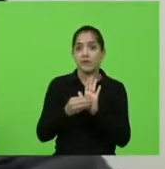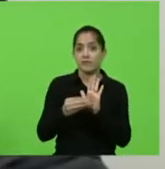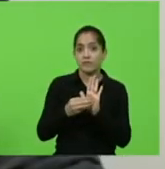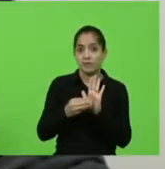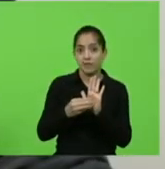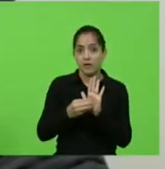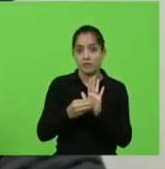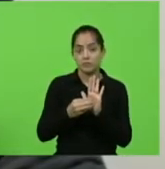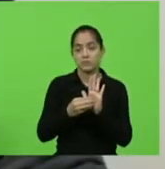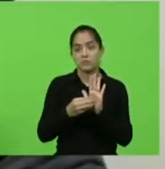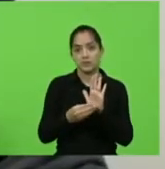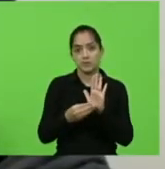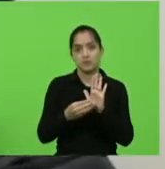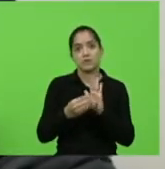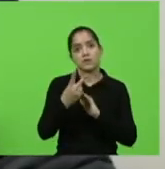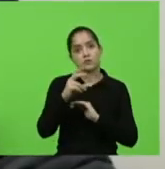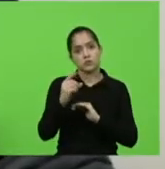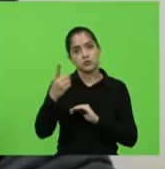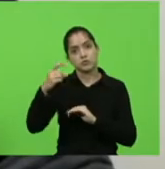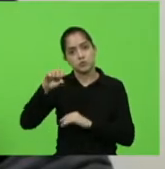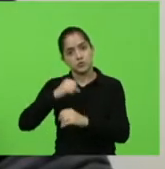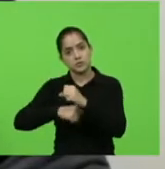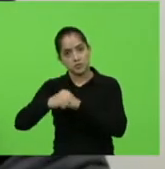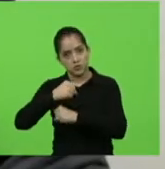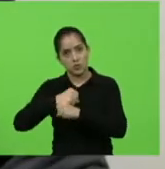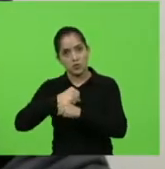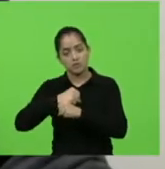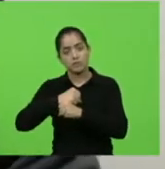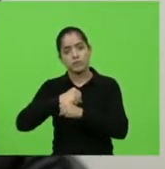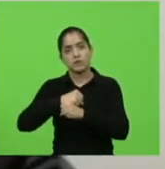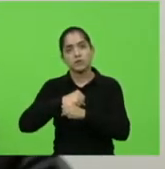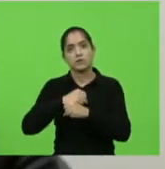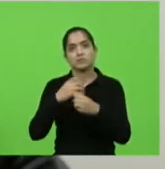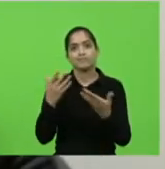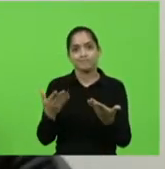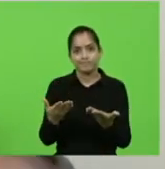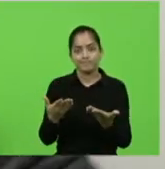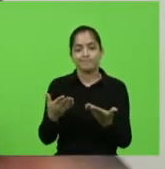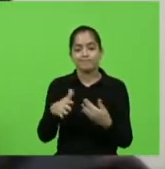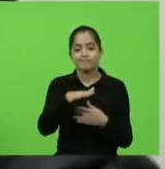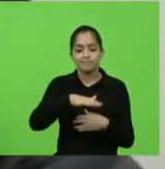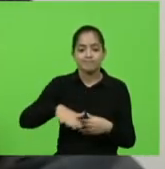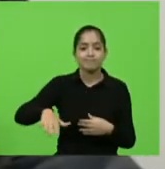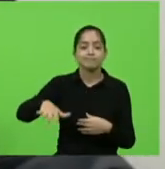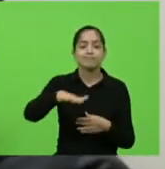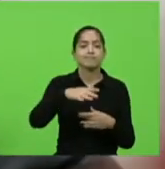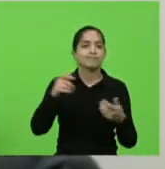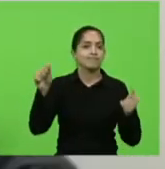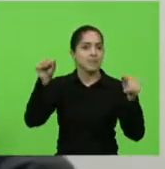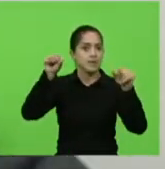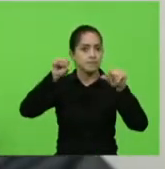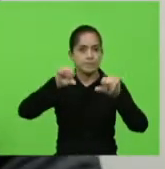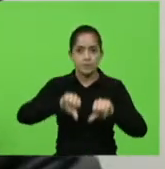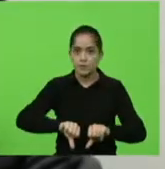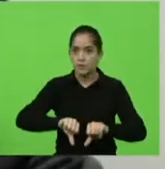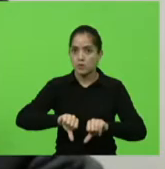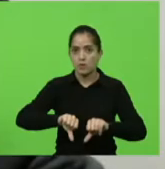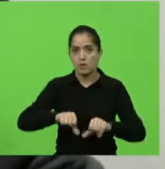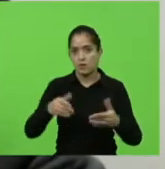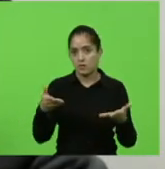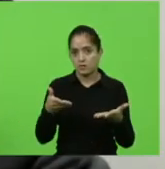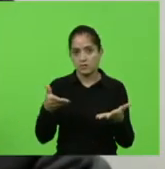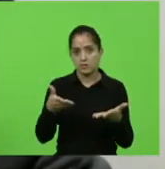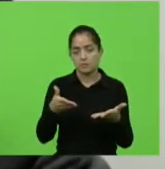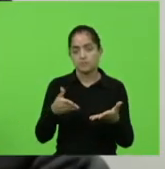de 2019. Ou seja, já devemos ter um cenário bem pior do que isto em nosso